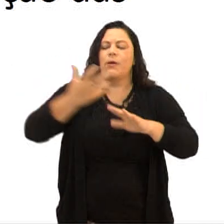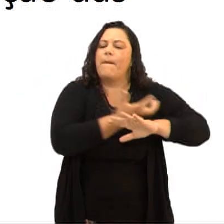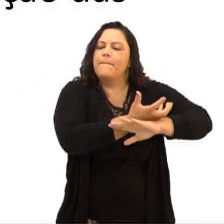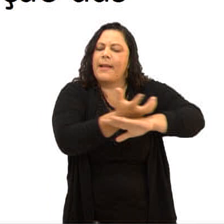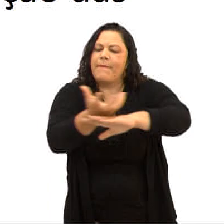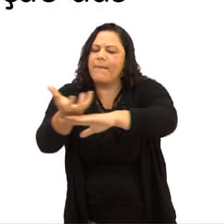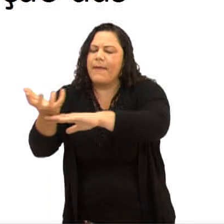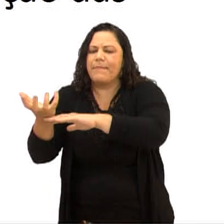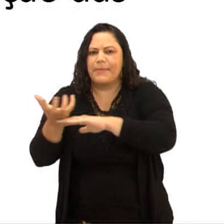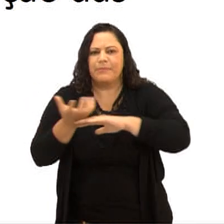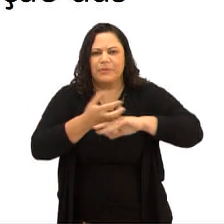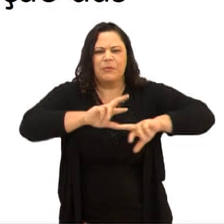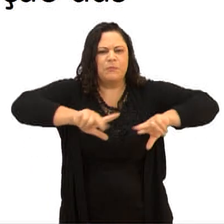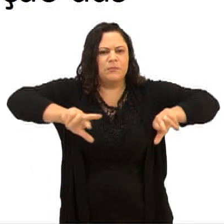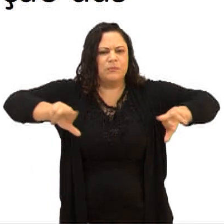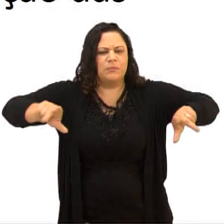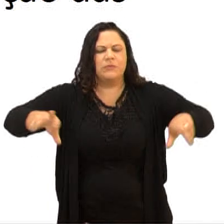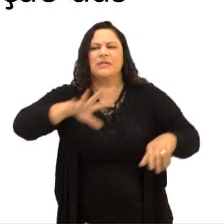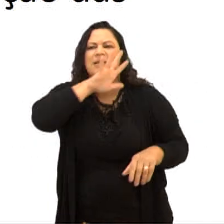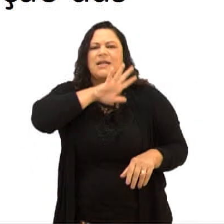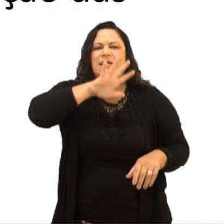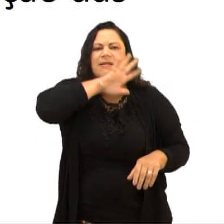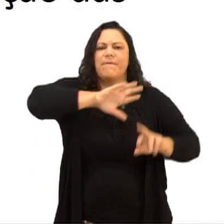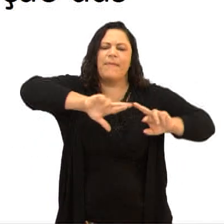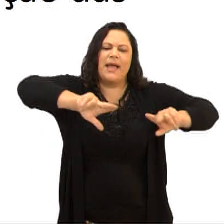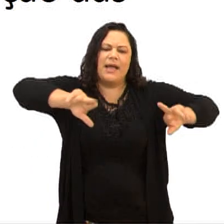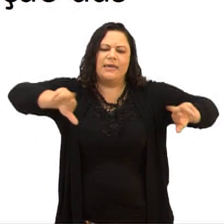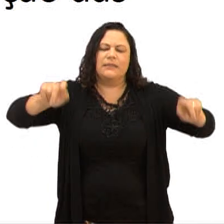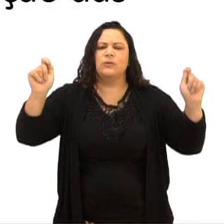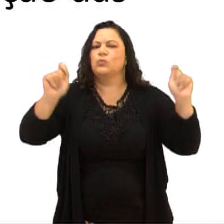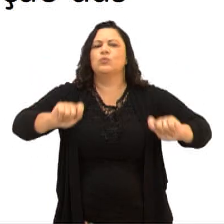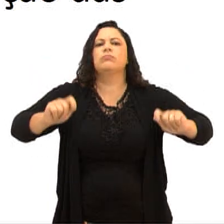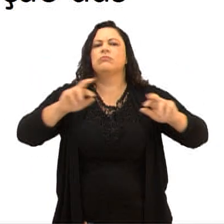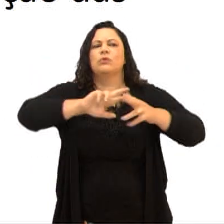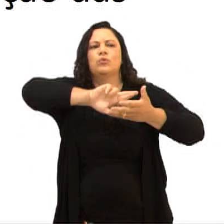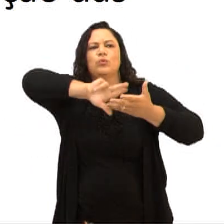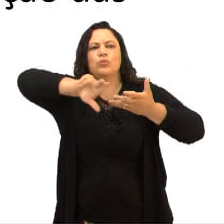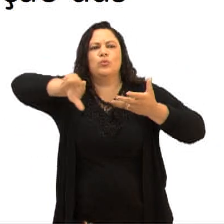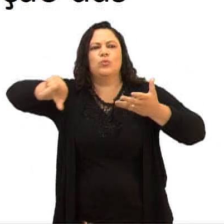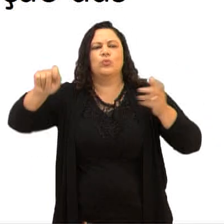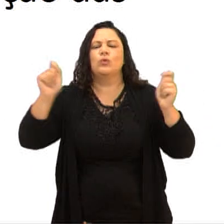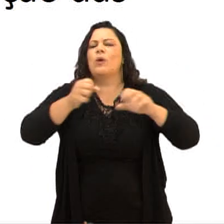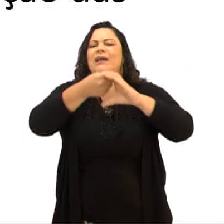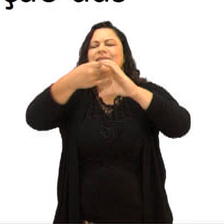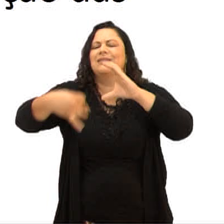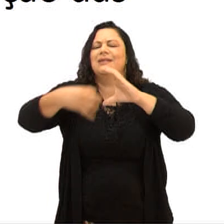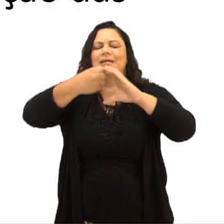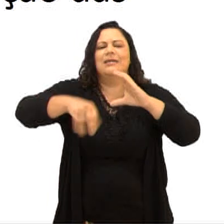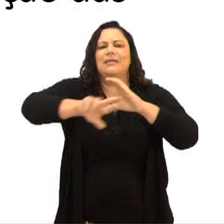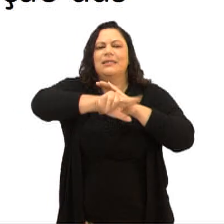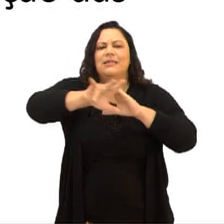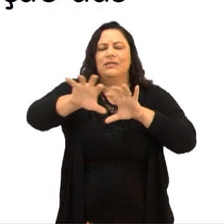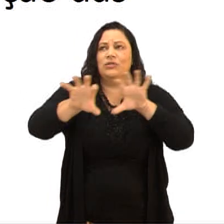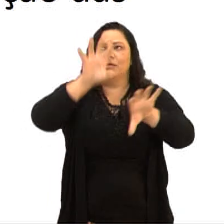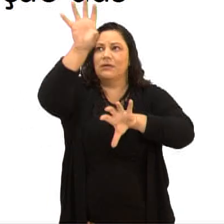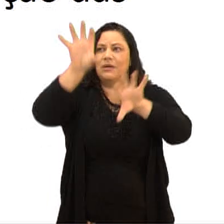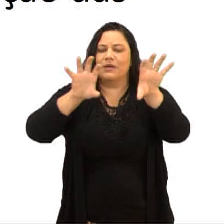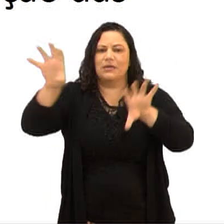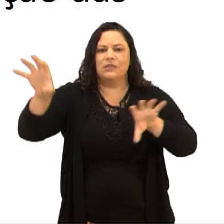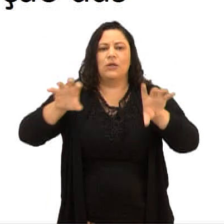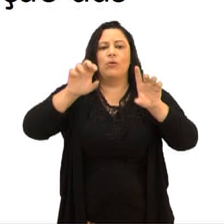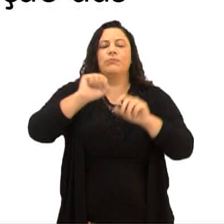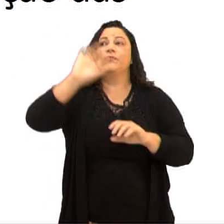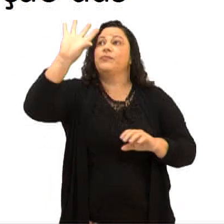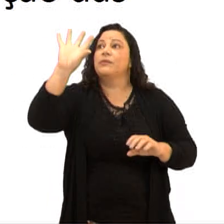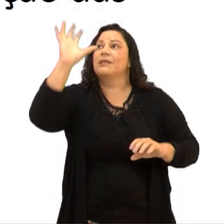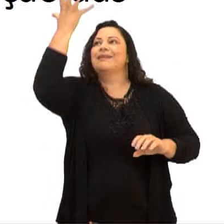das espécies de animais que ali habitam, o que é definido em parte pelas condições físicas próprias das regiões, clima, formação